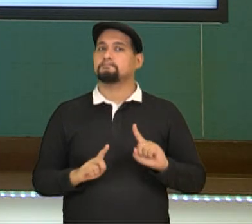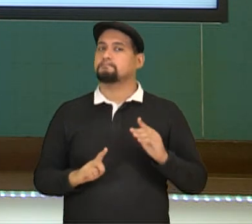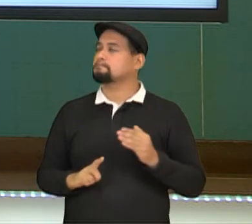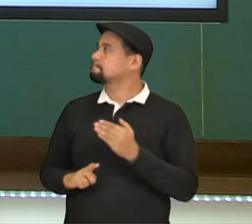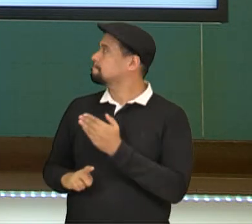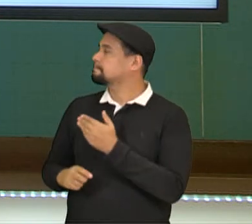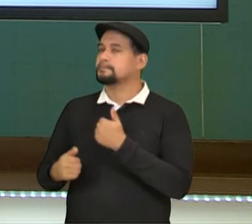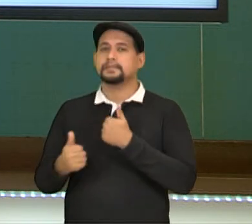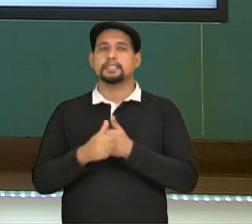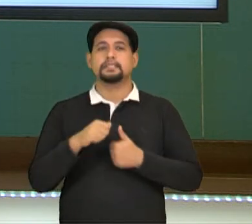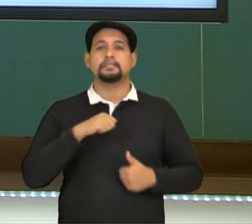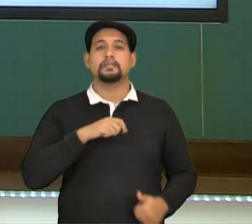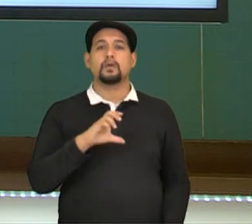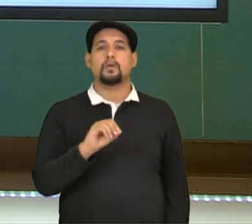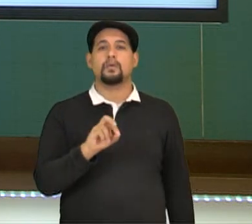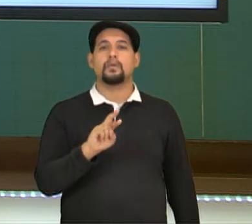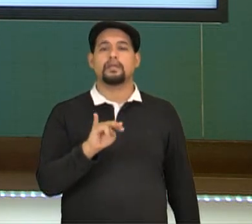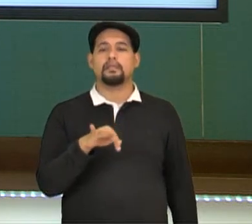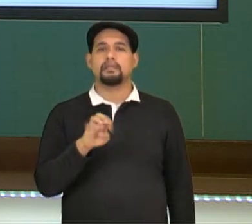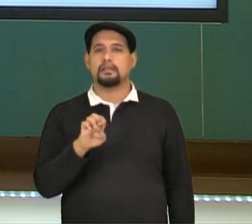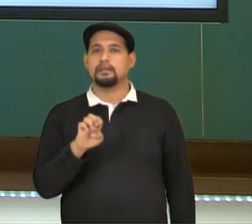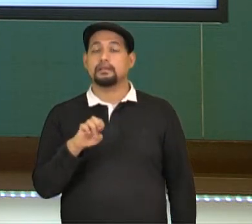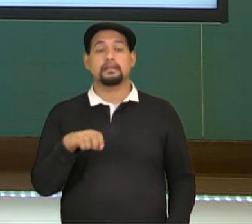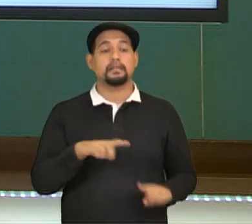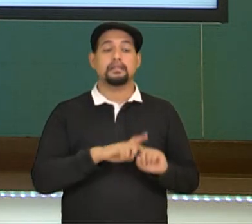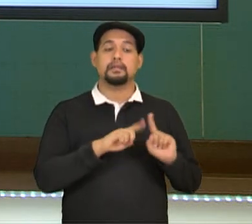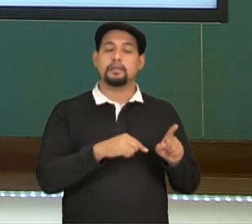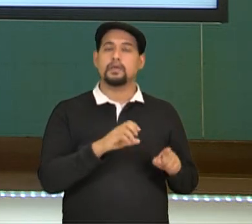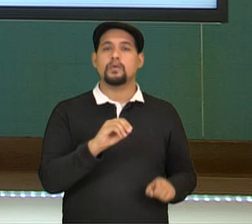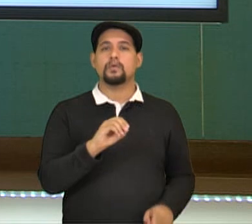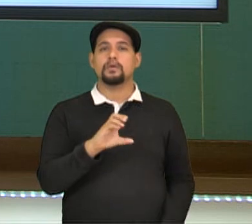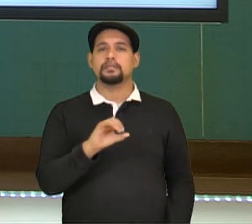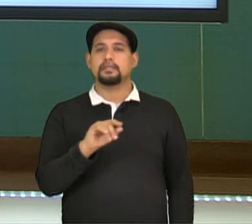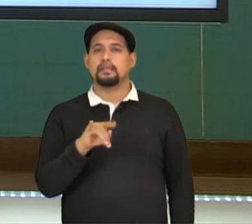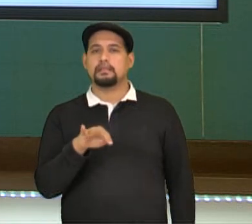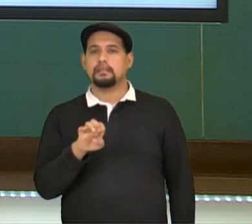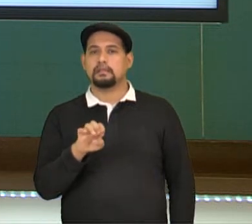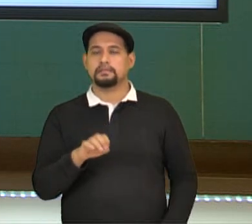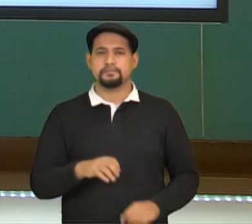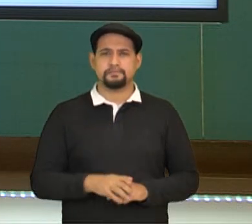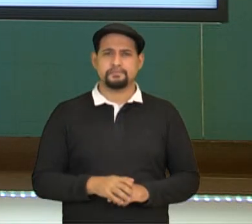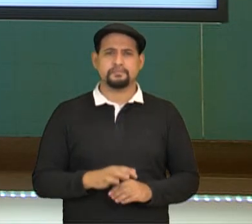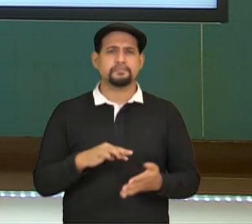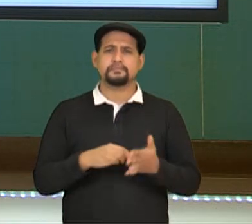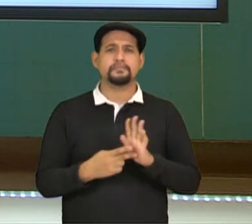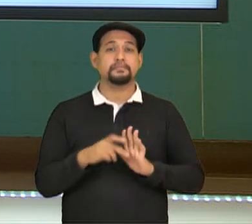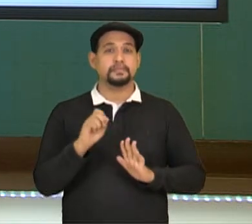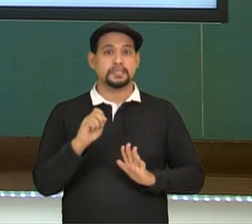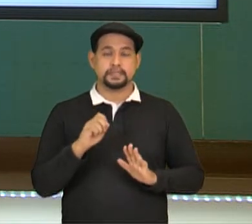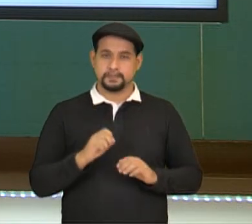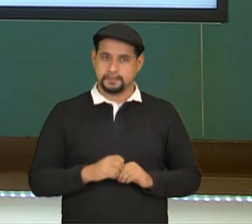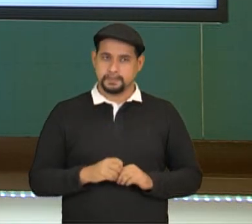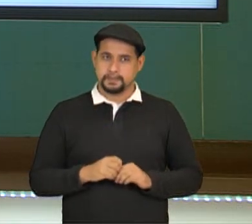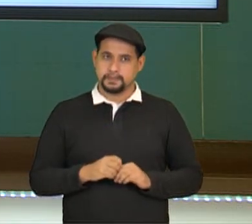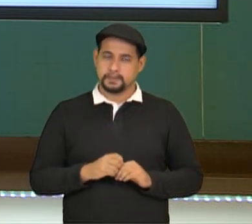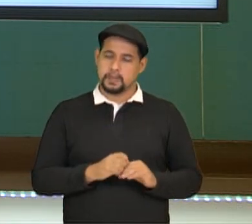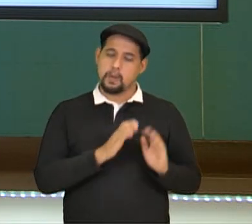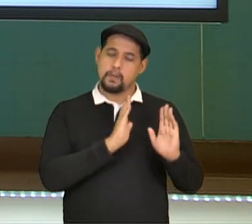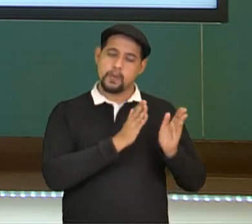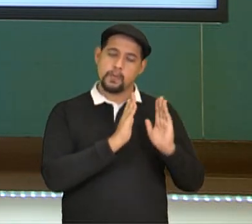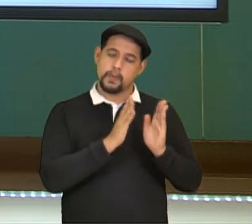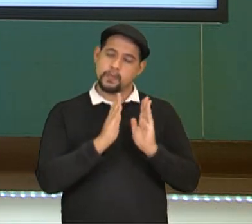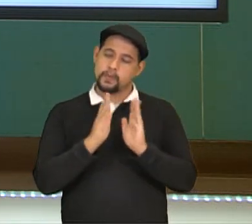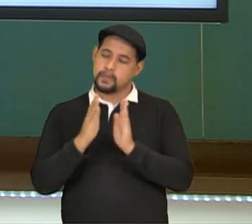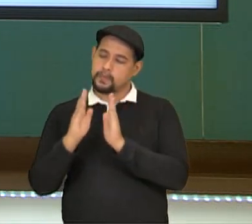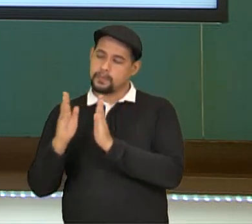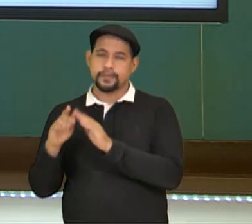de um lado a gente tem o Oriente e aqui o Ocidente, né? Aqui é uma passagem, né? É a